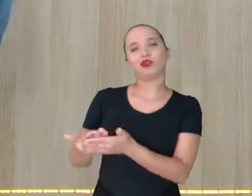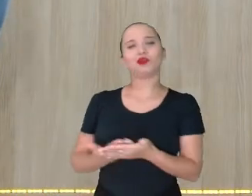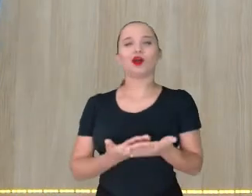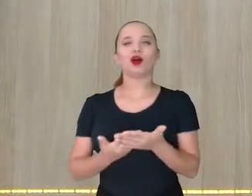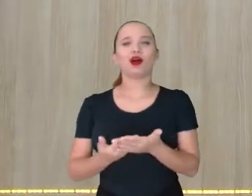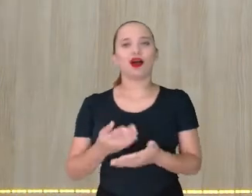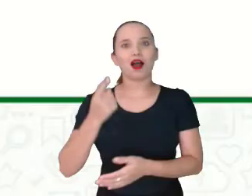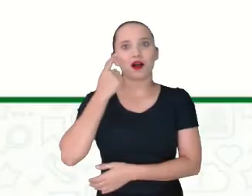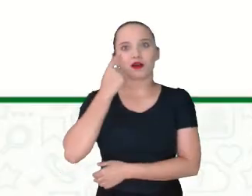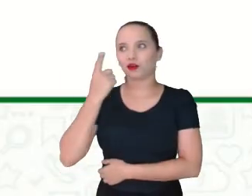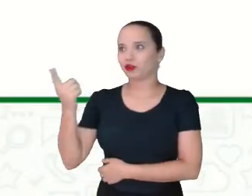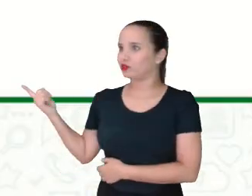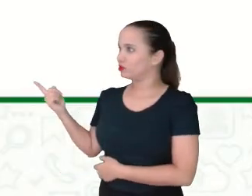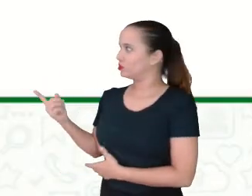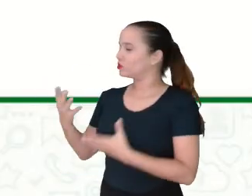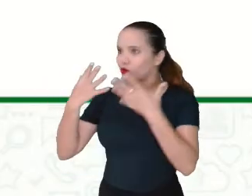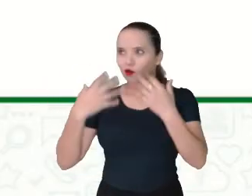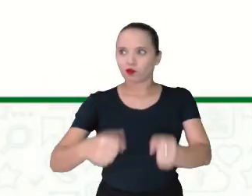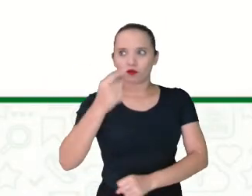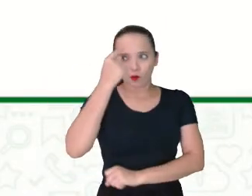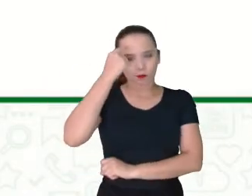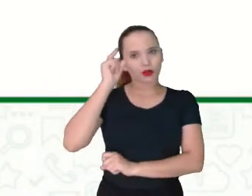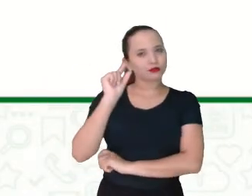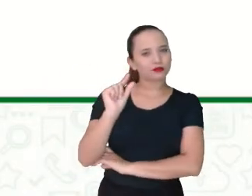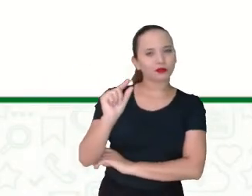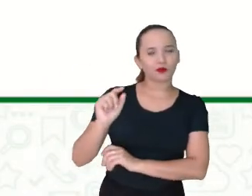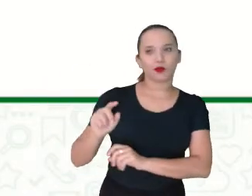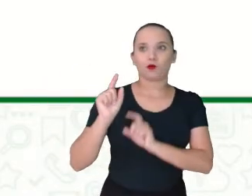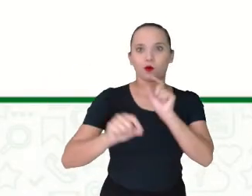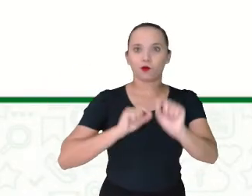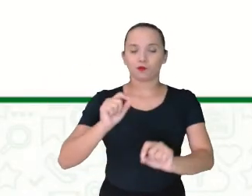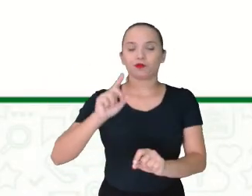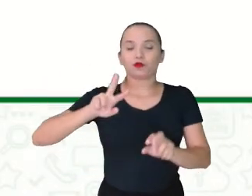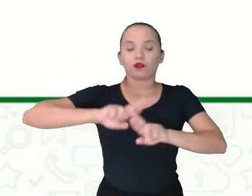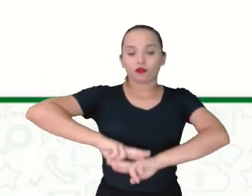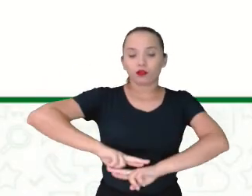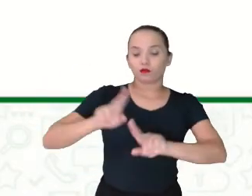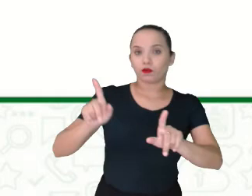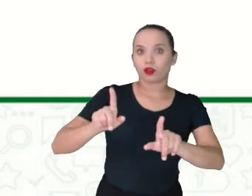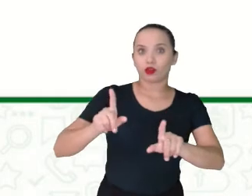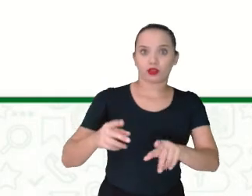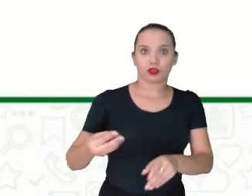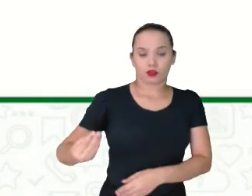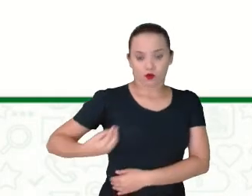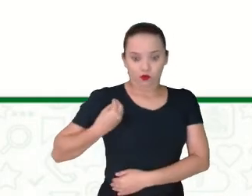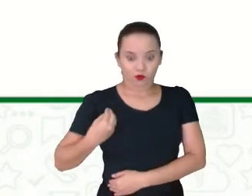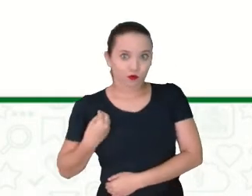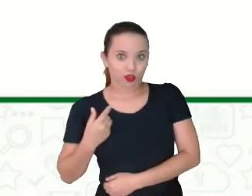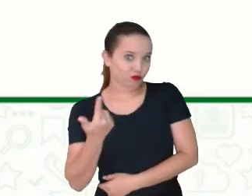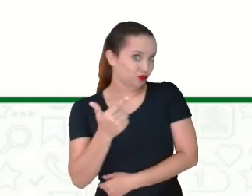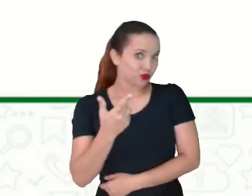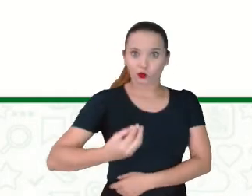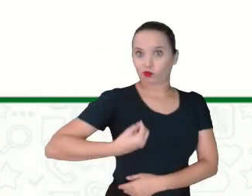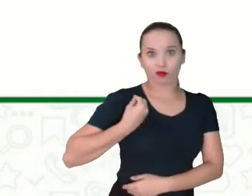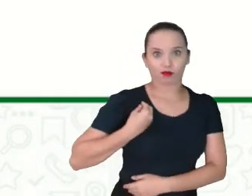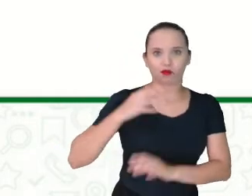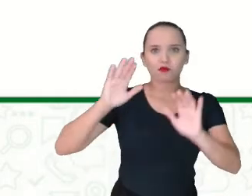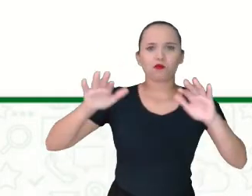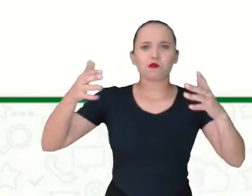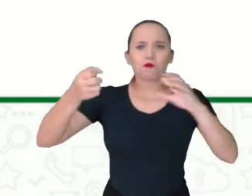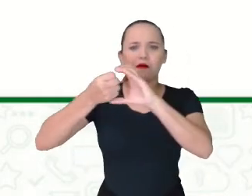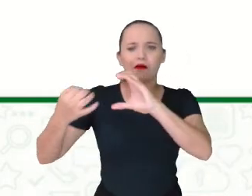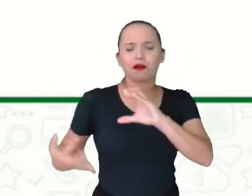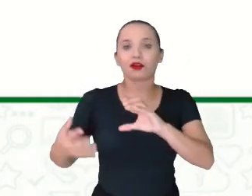aula. Olha só, vamos pensar um pouquinho, ó. Diferencie seres vivos dos não vivos. Quais são as